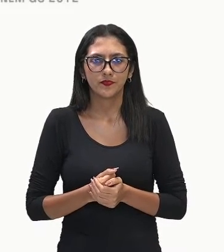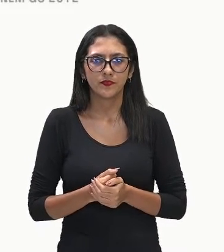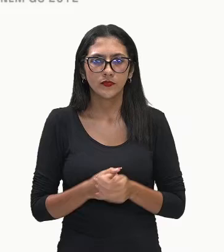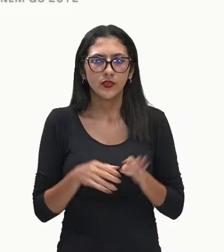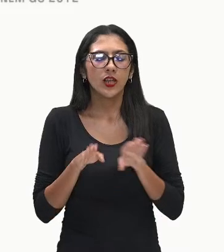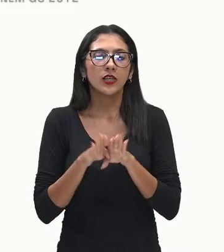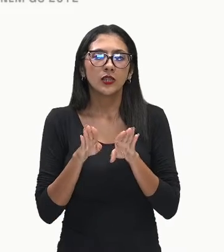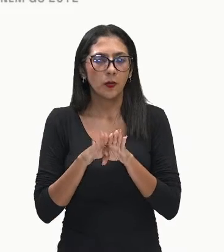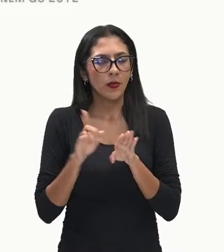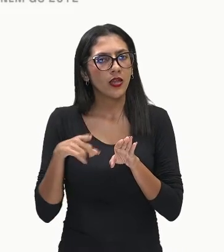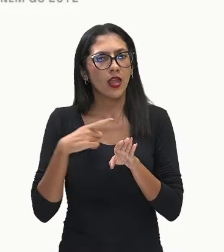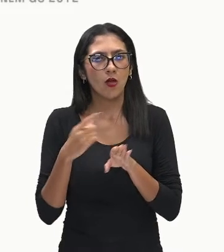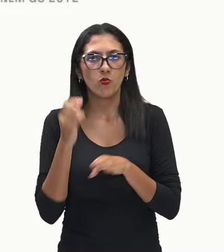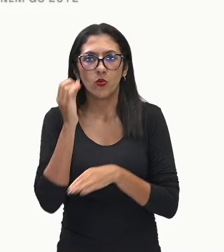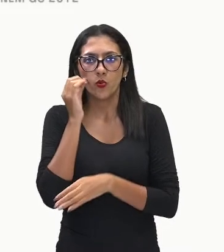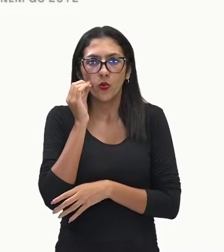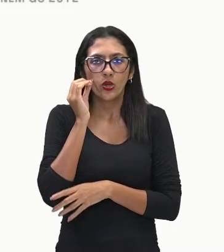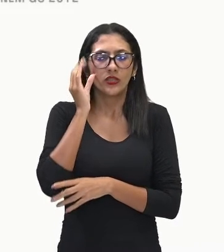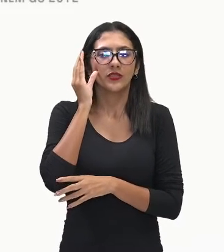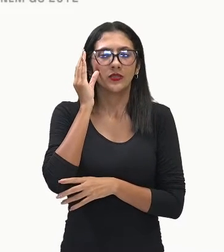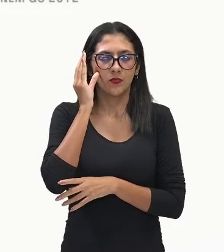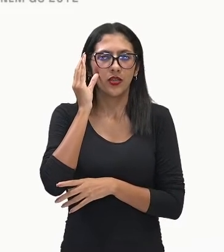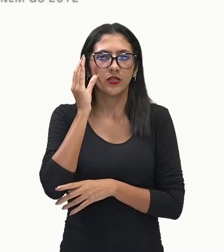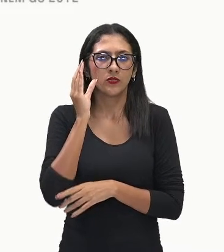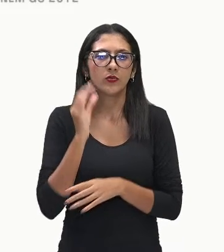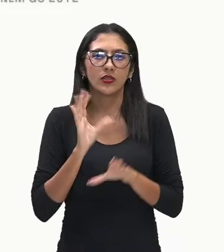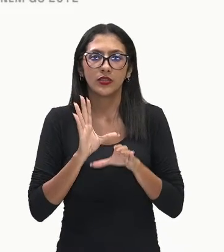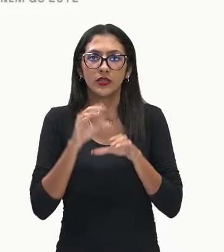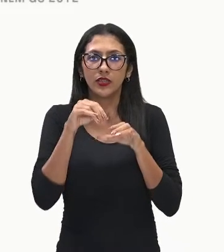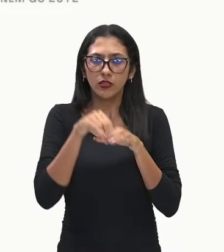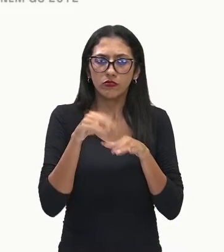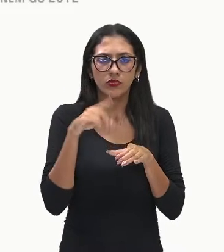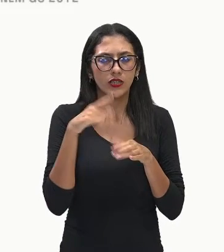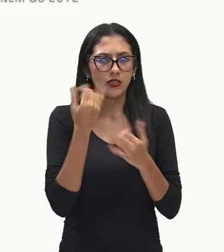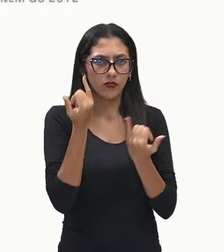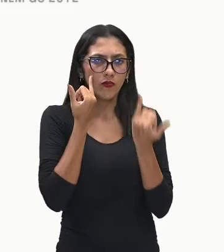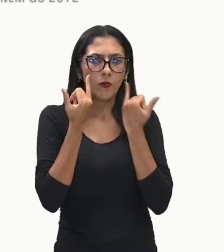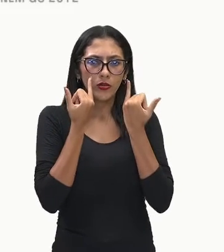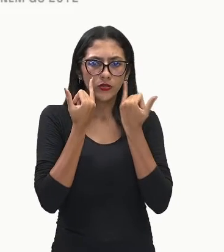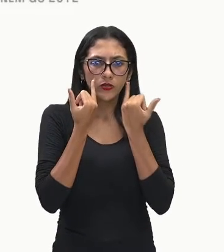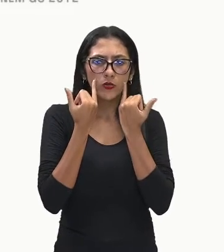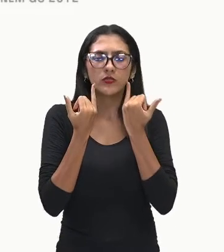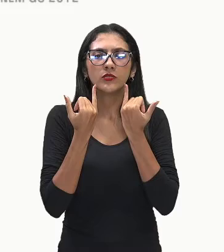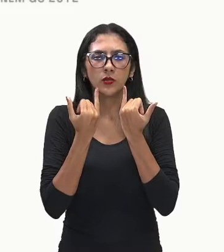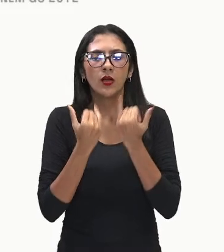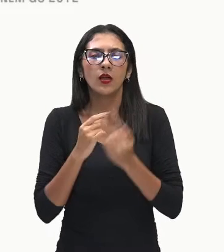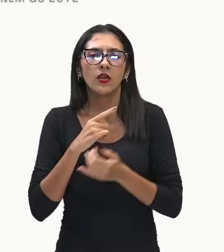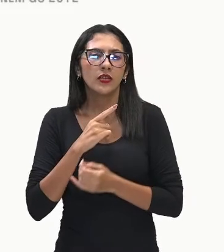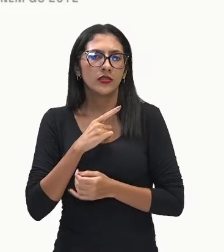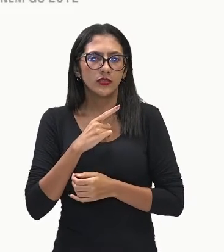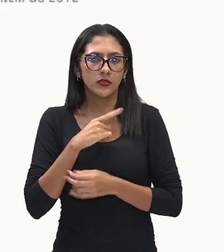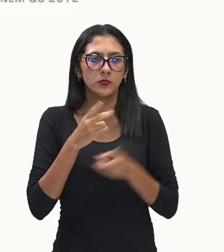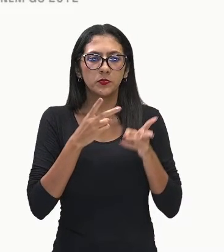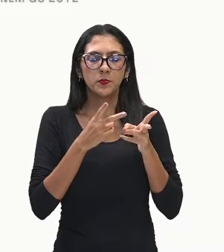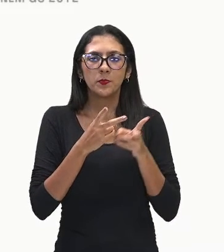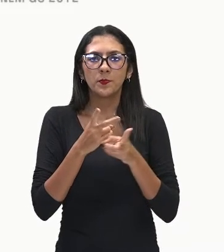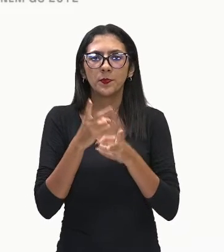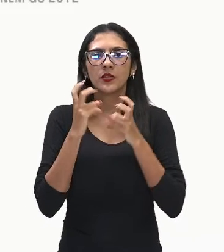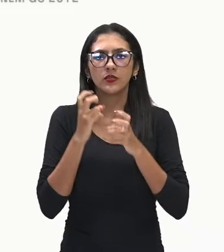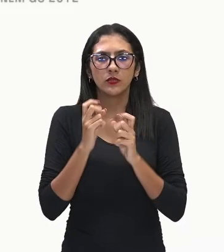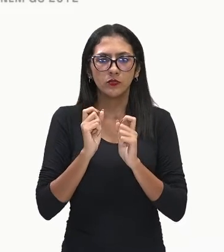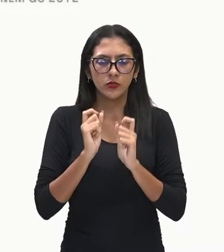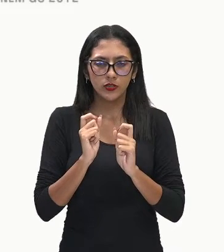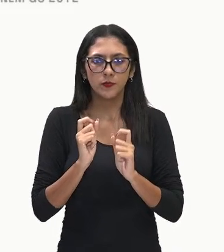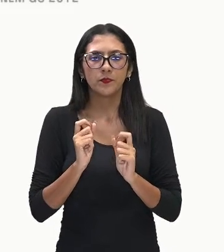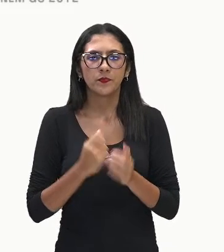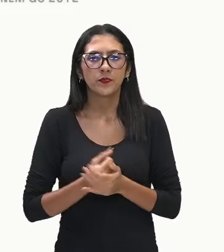habilidades que estão inseridas dentro do tratamento da informação que apresenta, né, os indicadores críticos